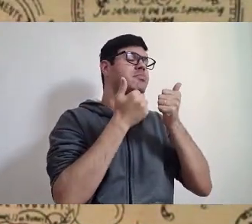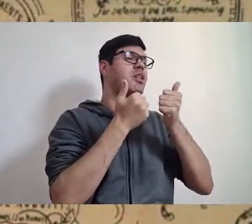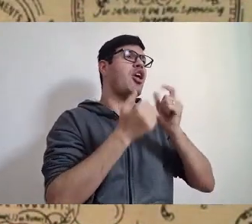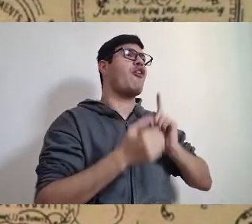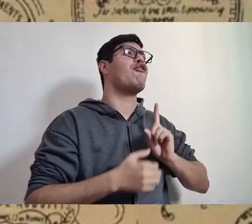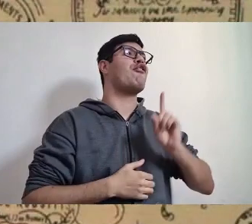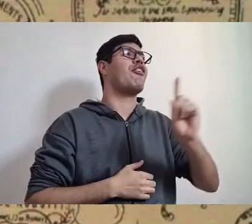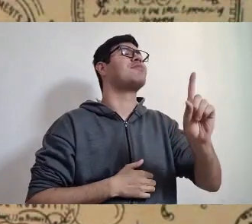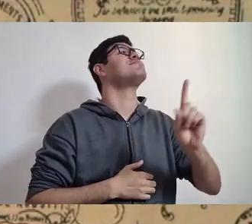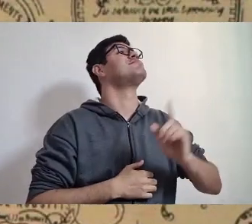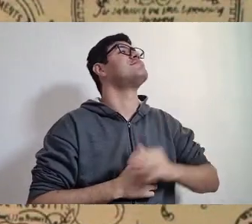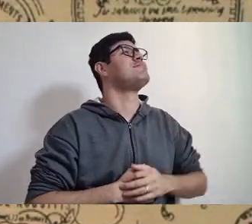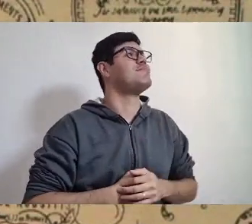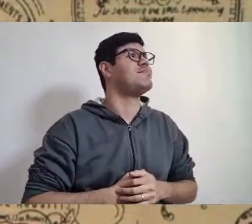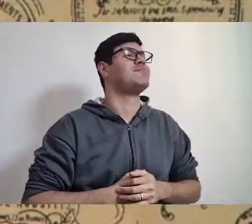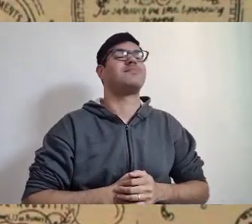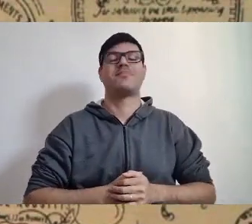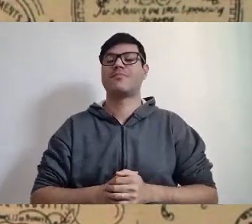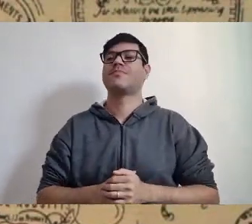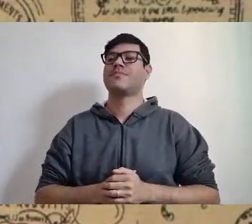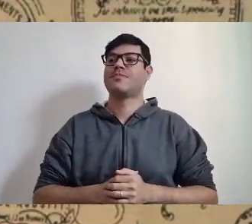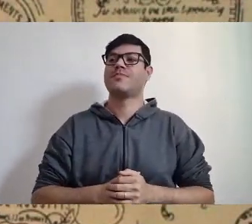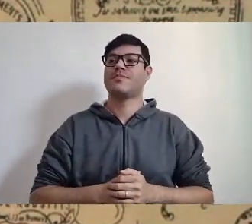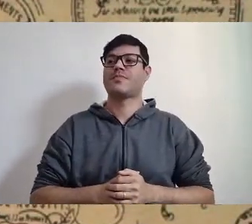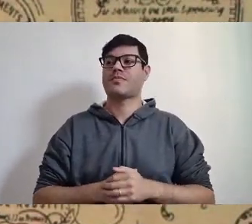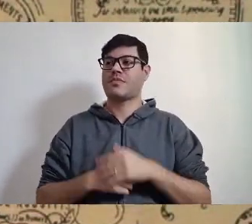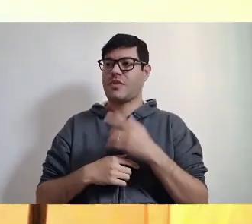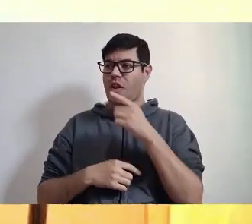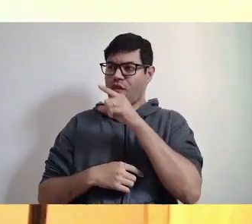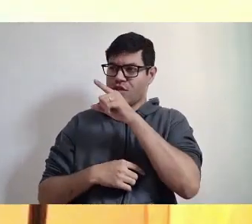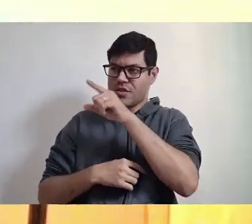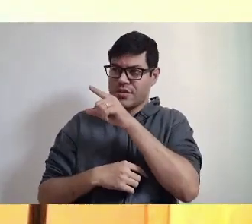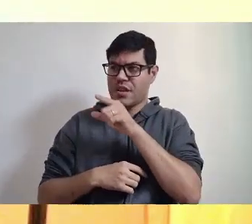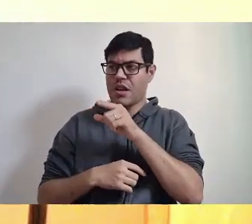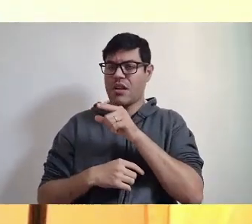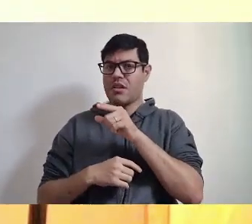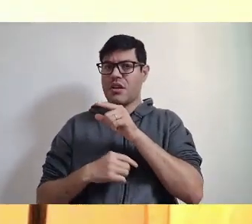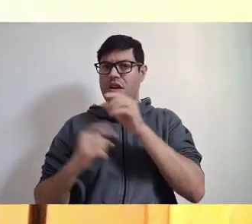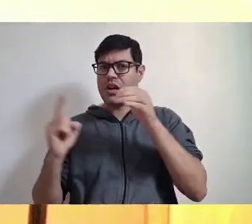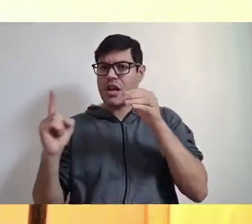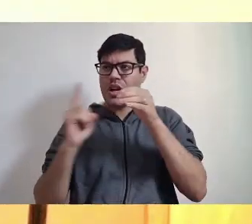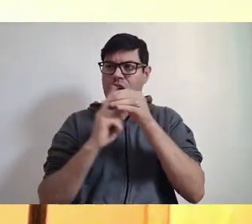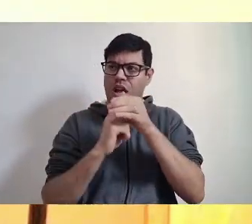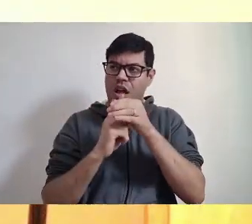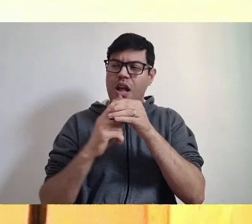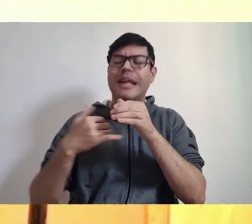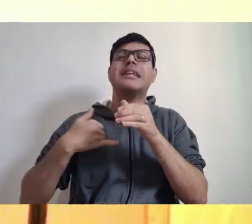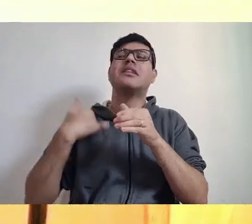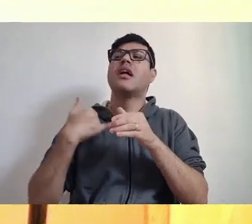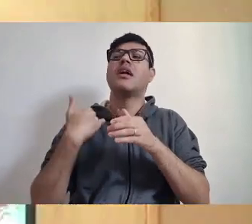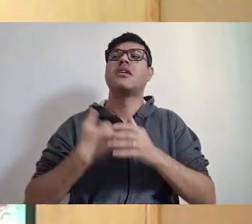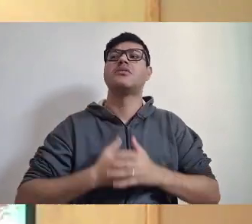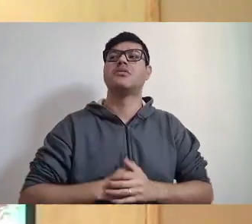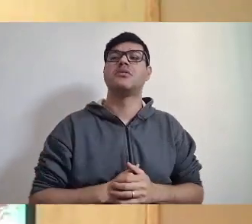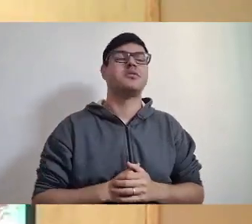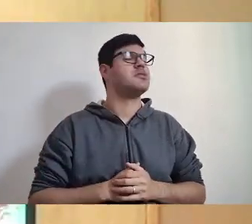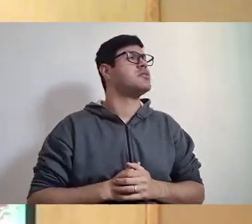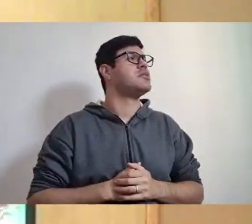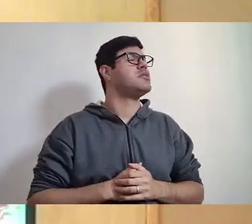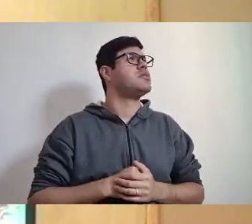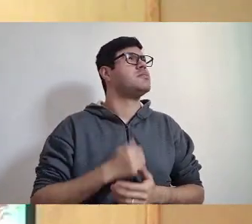Não querendo, mas para ajudar. Muito bem, mas você foi candidata a primeira vez com quantos anos? Gil, eu